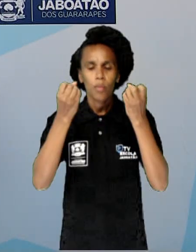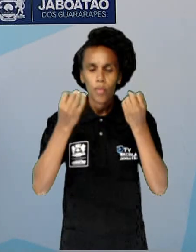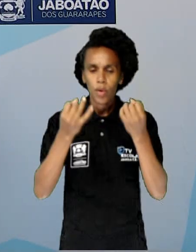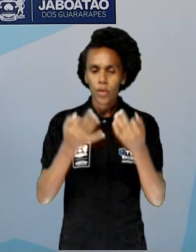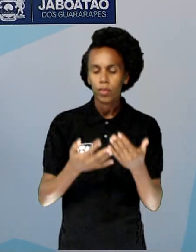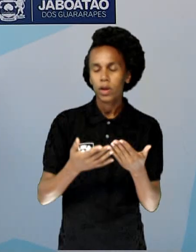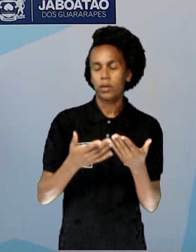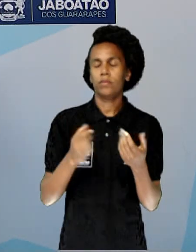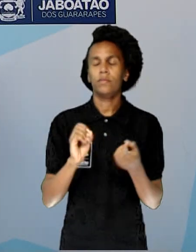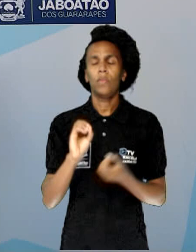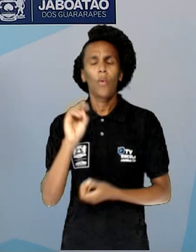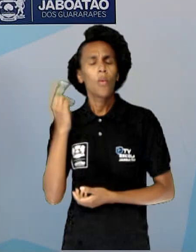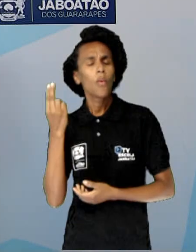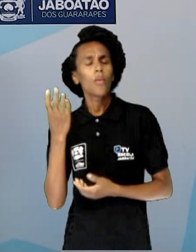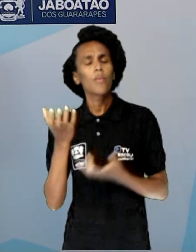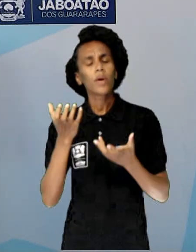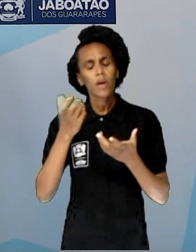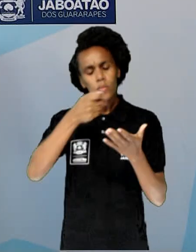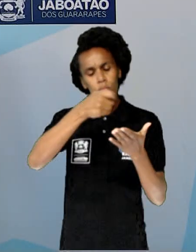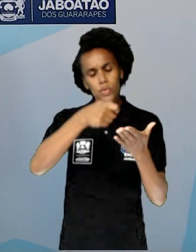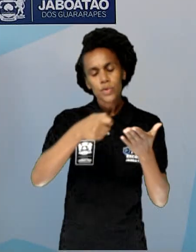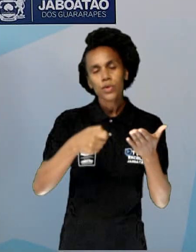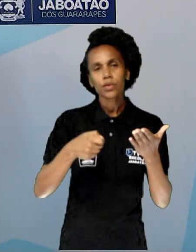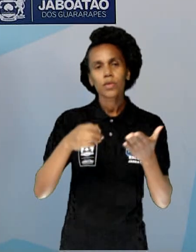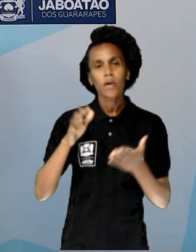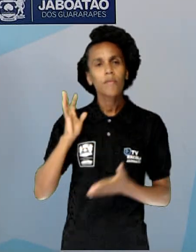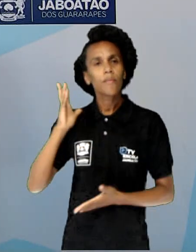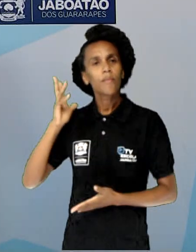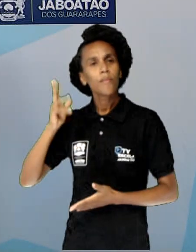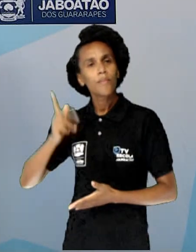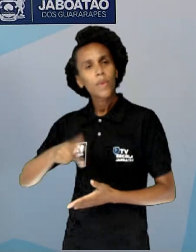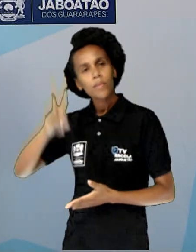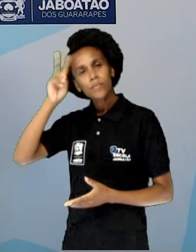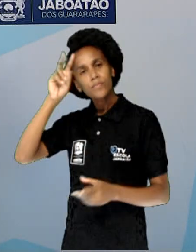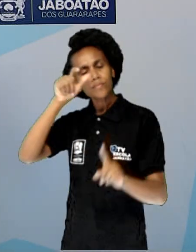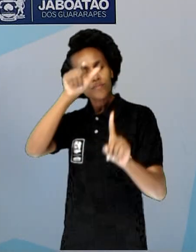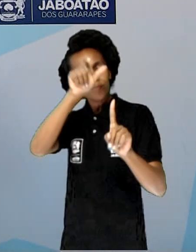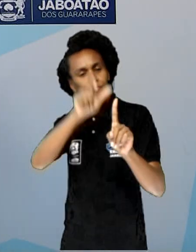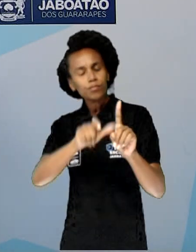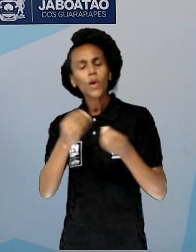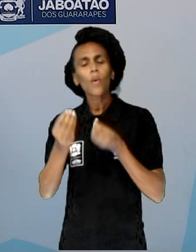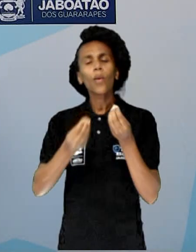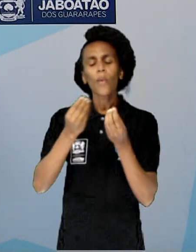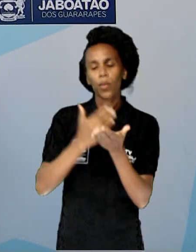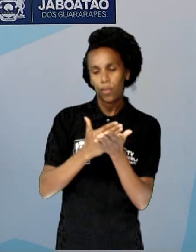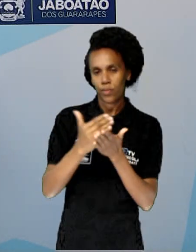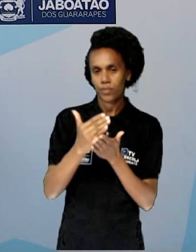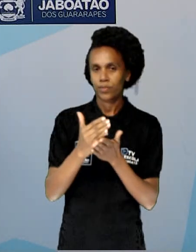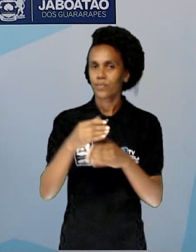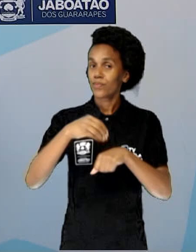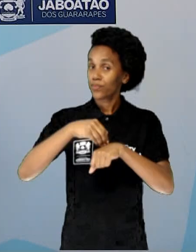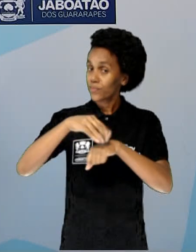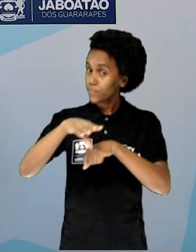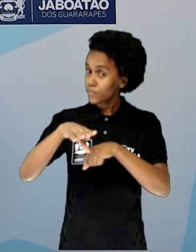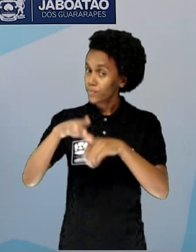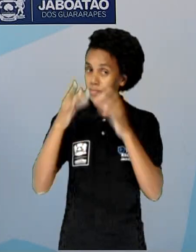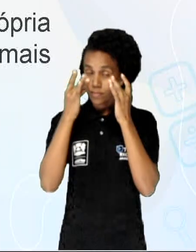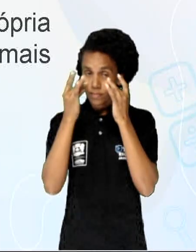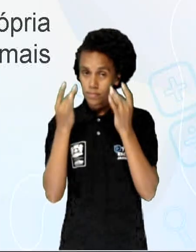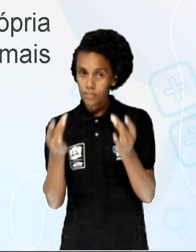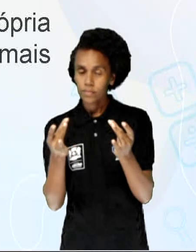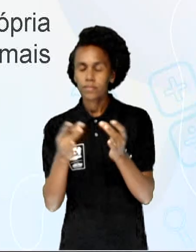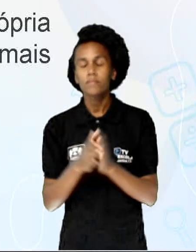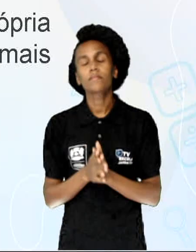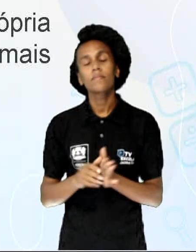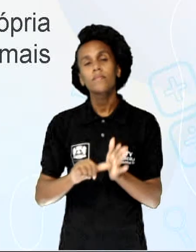quero de repente escrever a biografia de alguém. Como eu devo começar? Então lá vai as dicas aí, preste atenção. Primeiro, antes